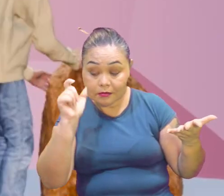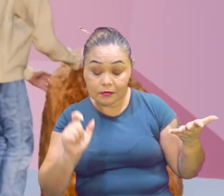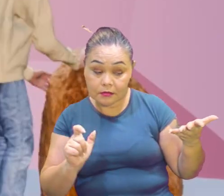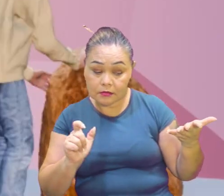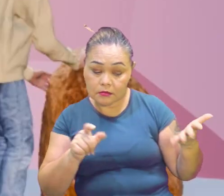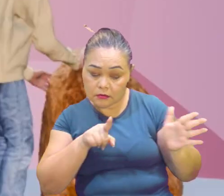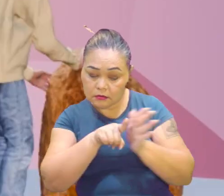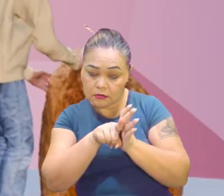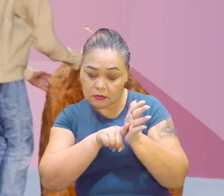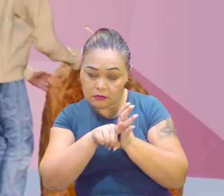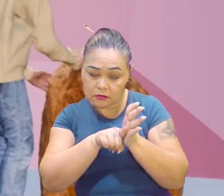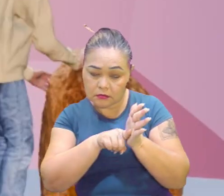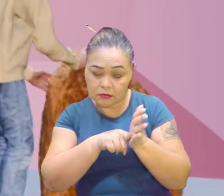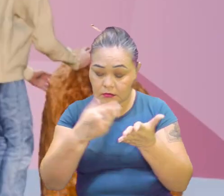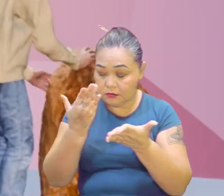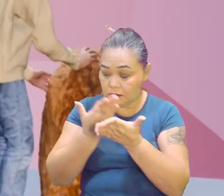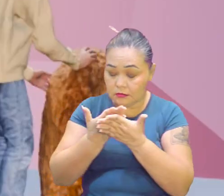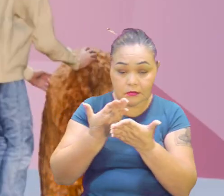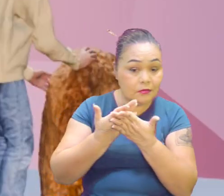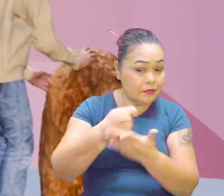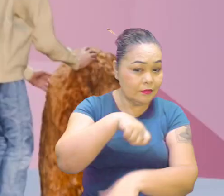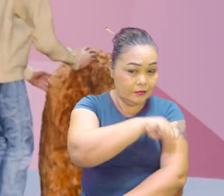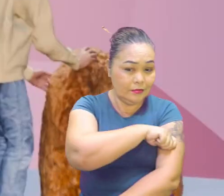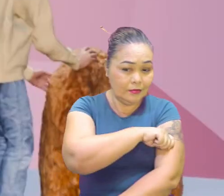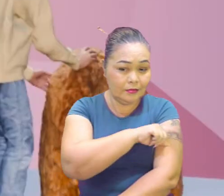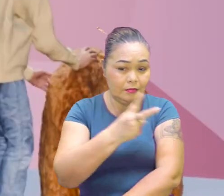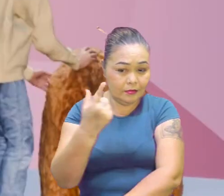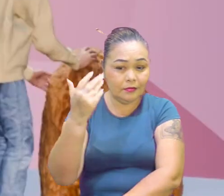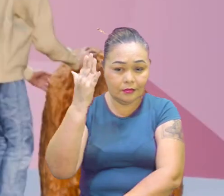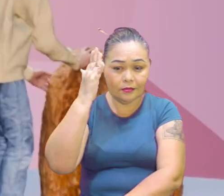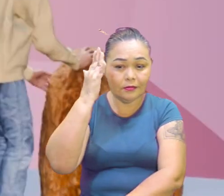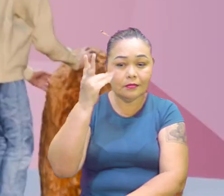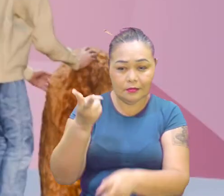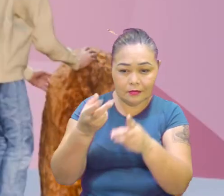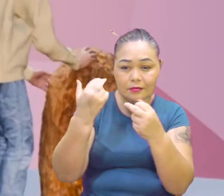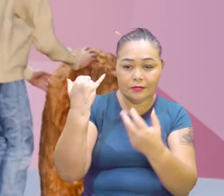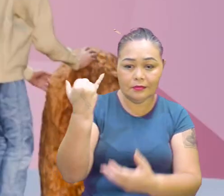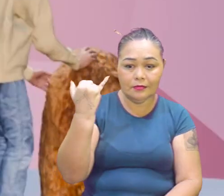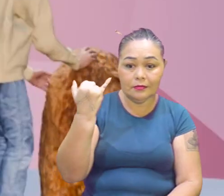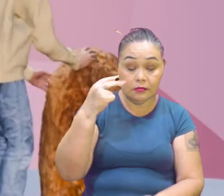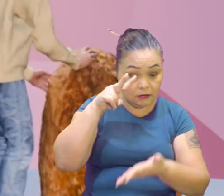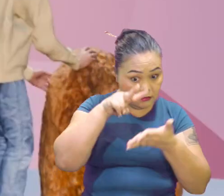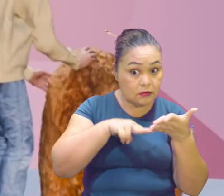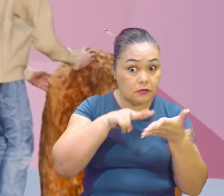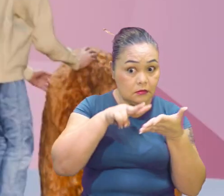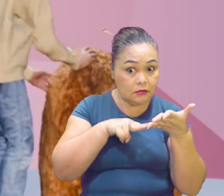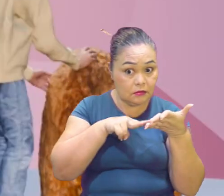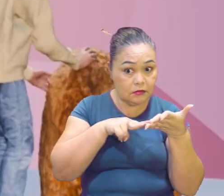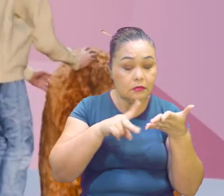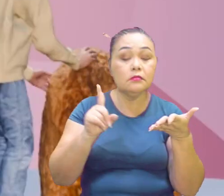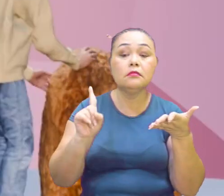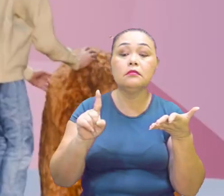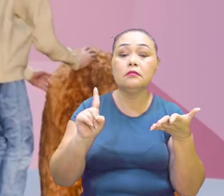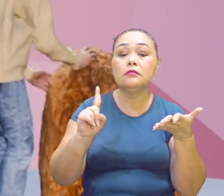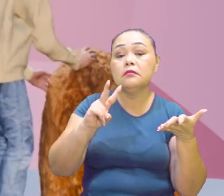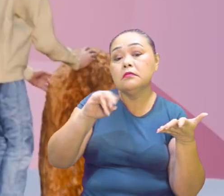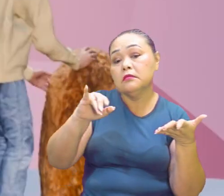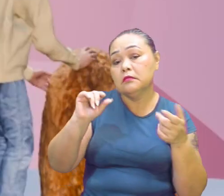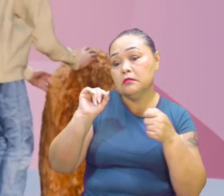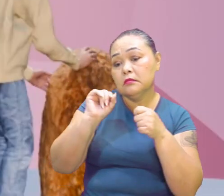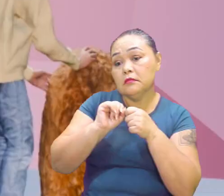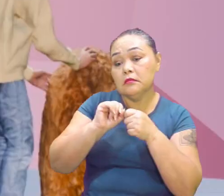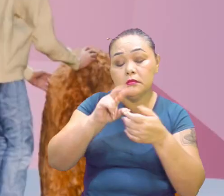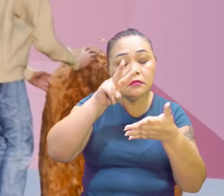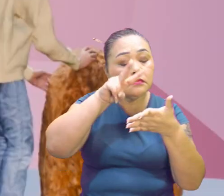enquanto pesquisador, estudante? Percebe a importância da leitura? Então, se você faz uso